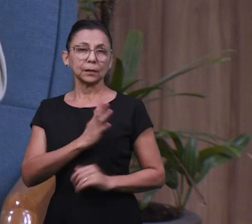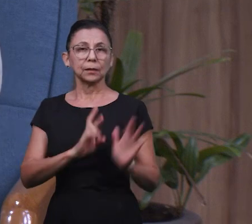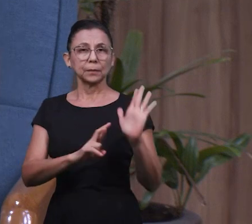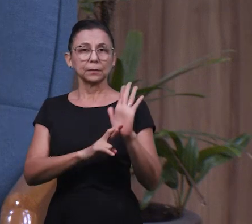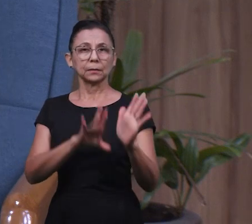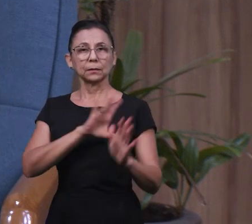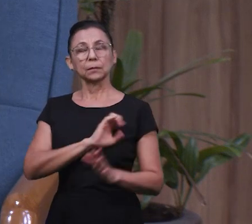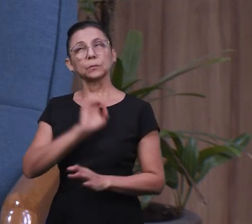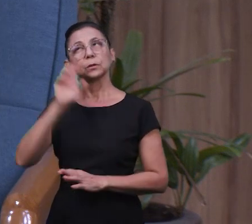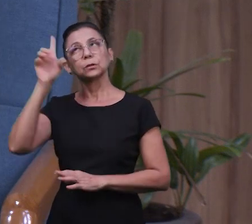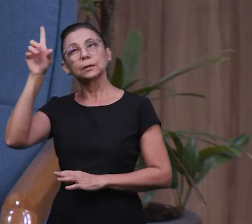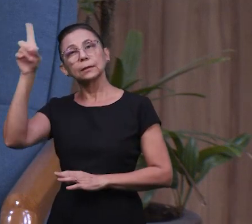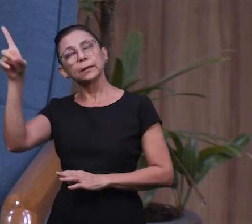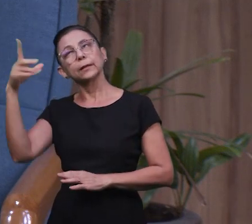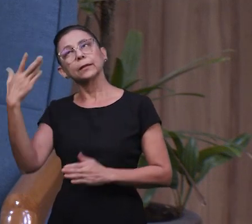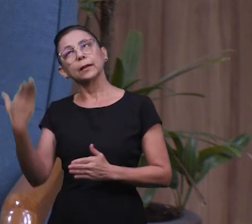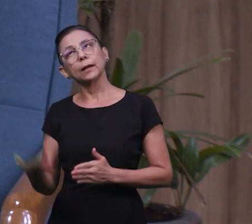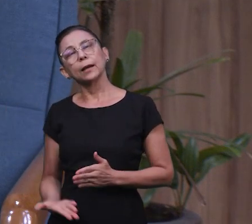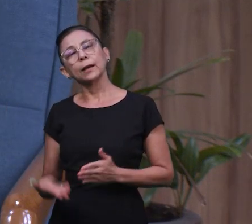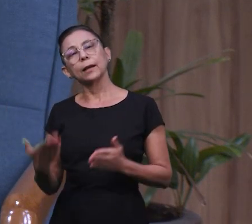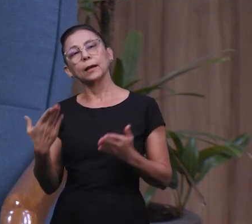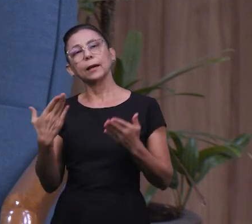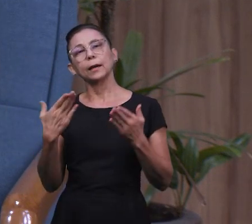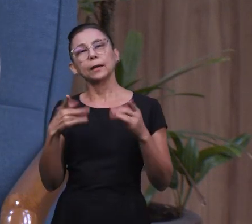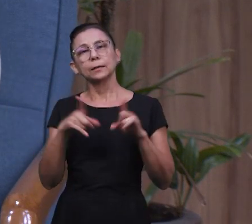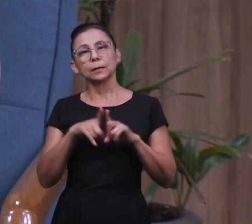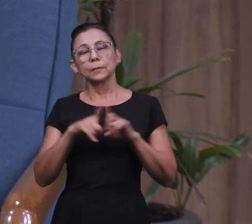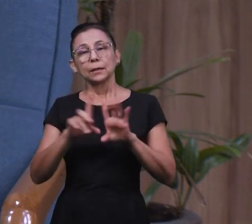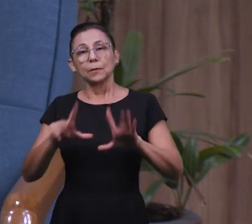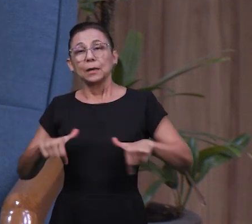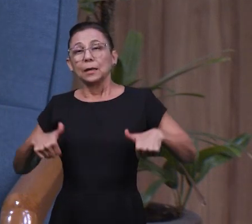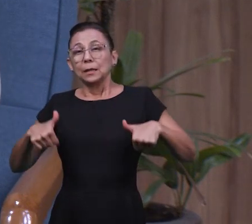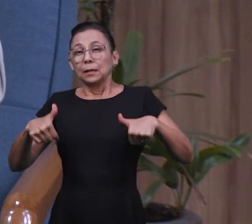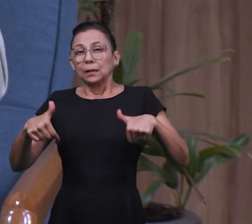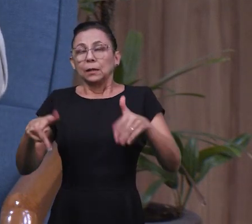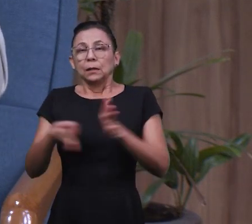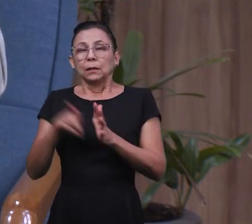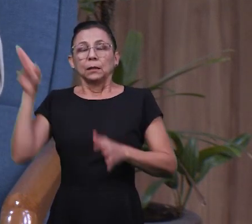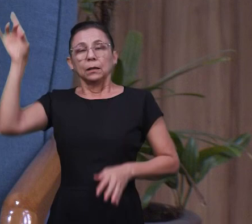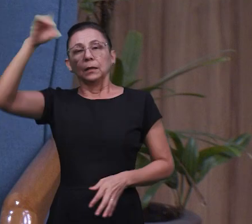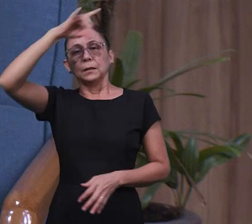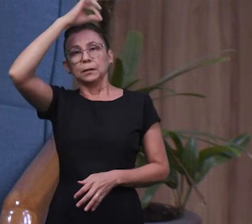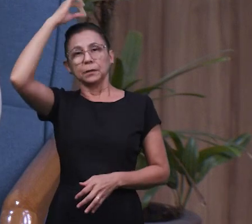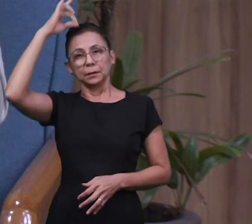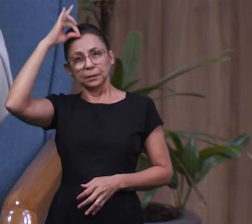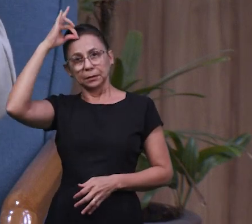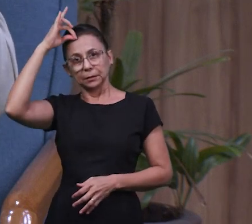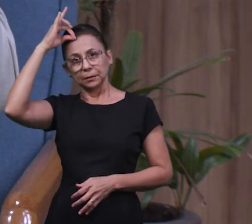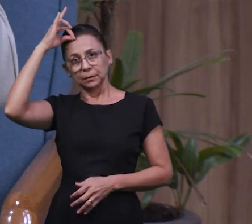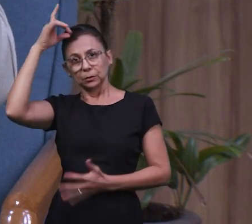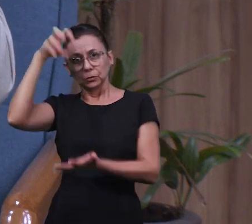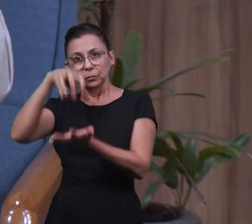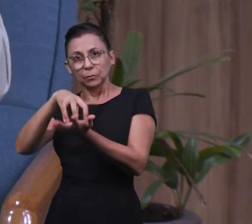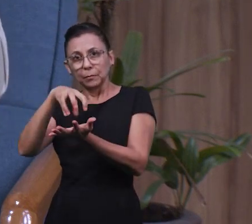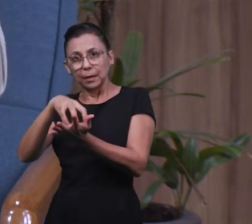de Deus, os aspectos da operação do Espírito Santo no meio da